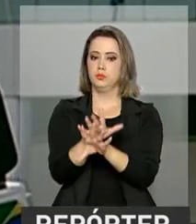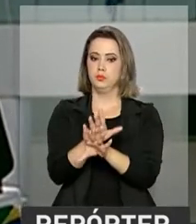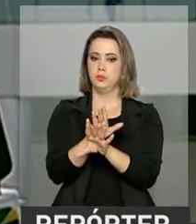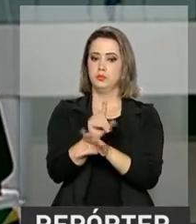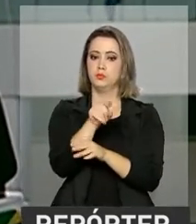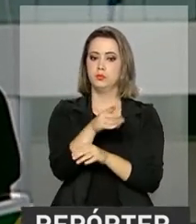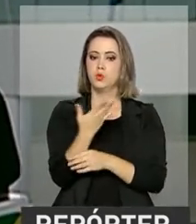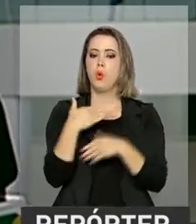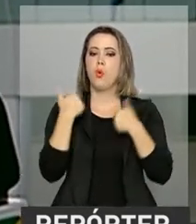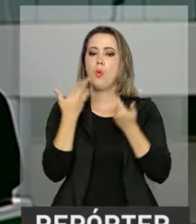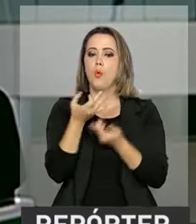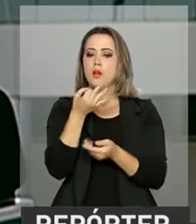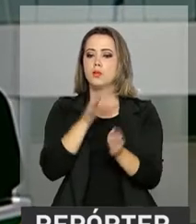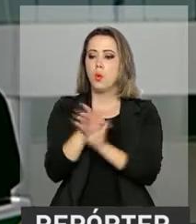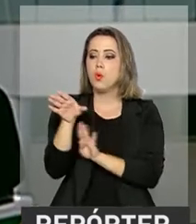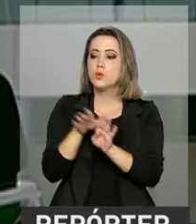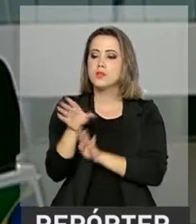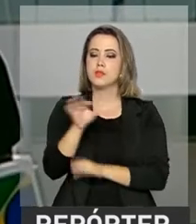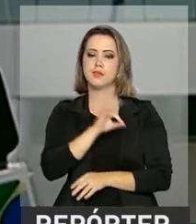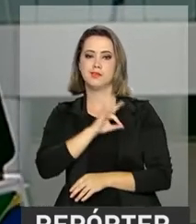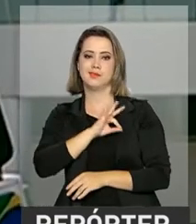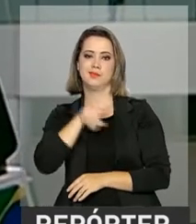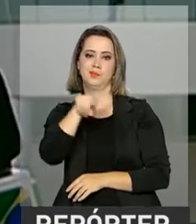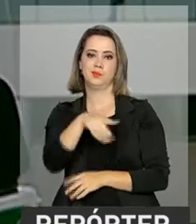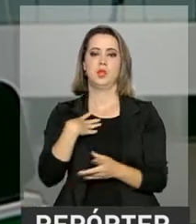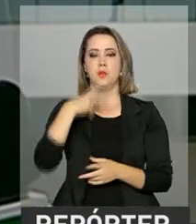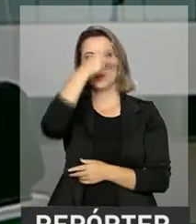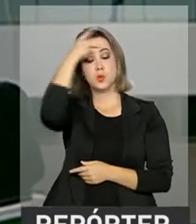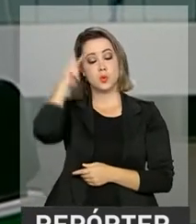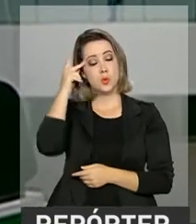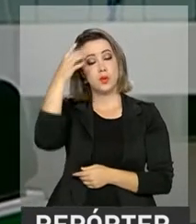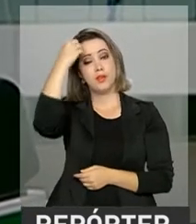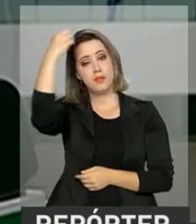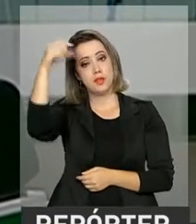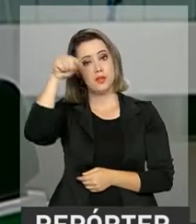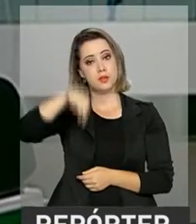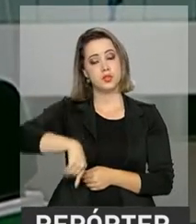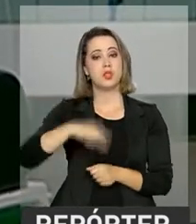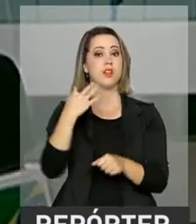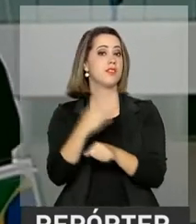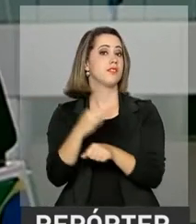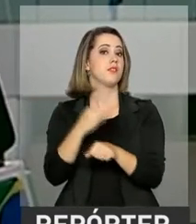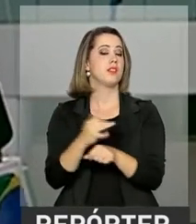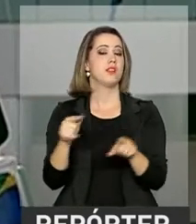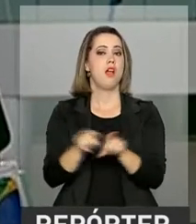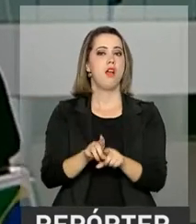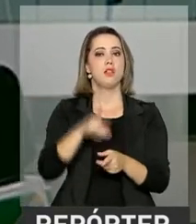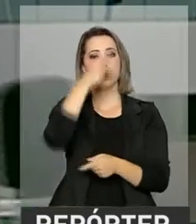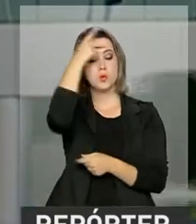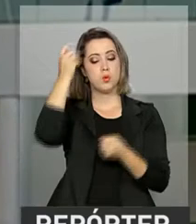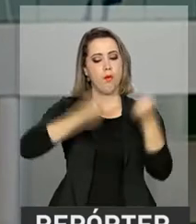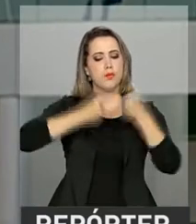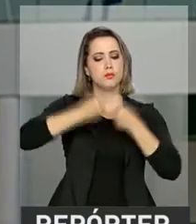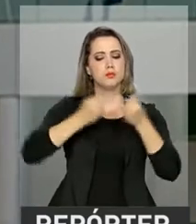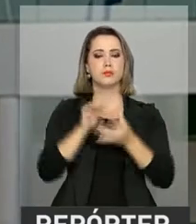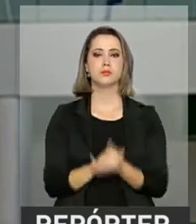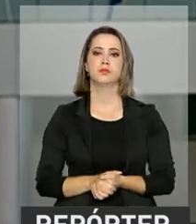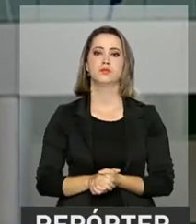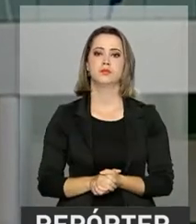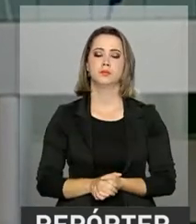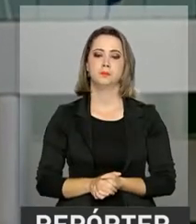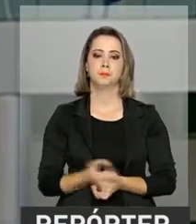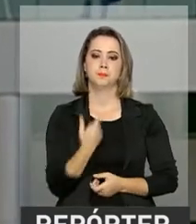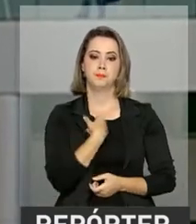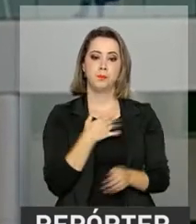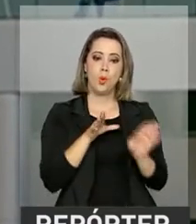quais são as dicas aí da polícia rodoviária federal para quem vai viajar neste feriado quem vai pegar a estrada com essa lógica bom nós